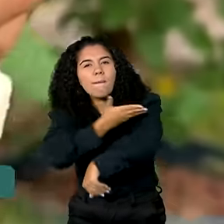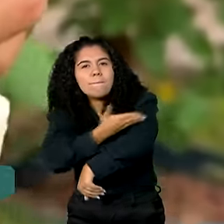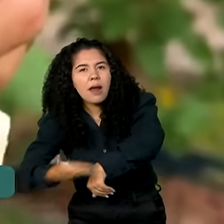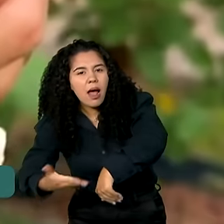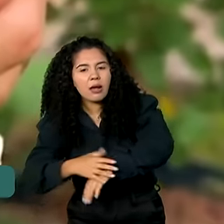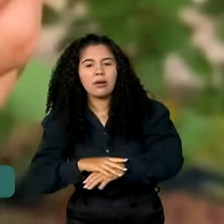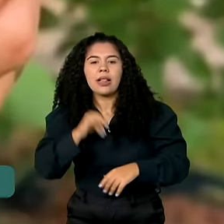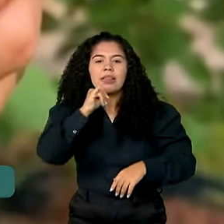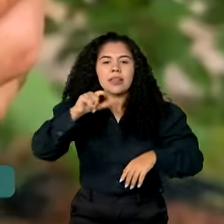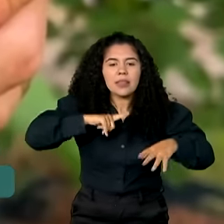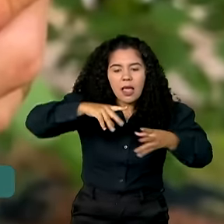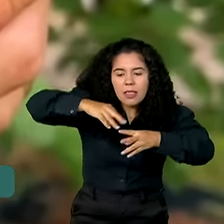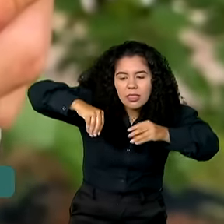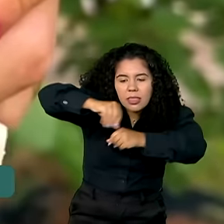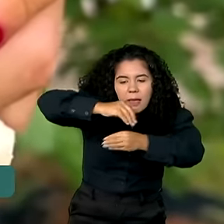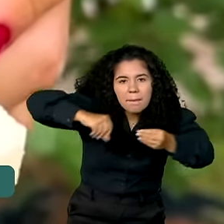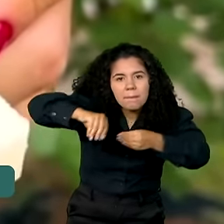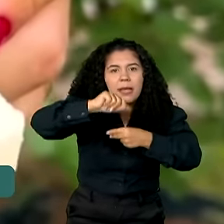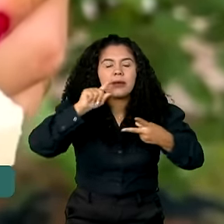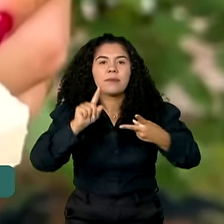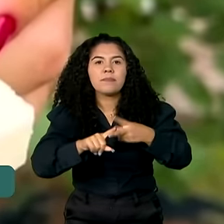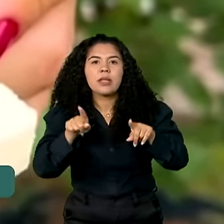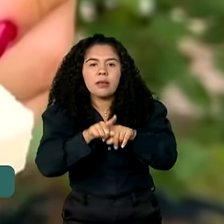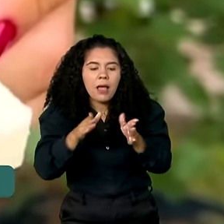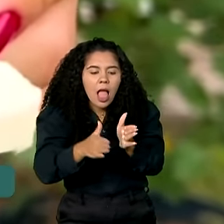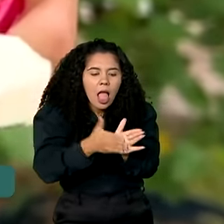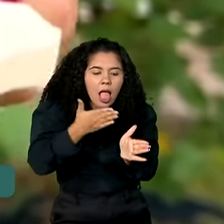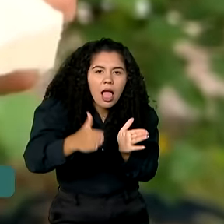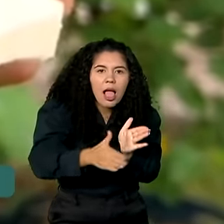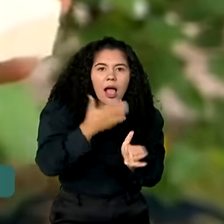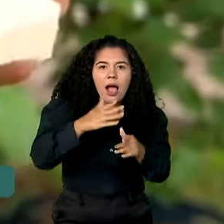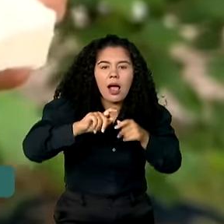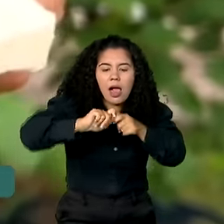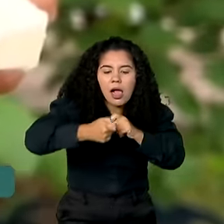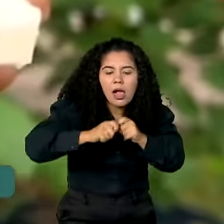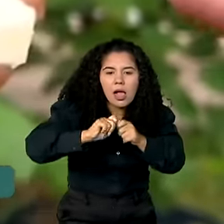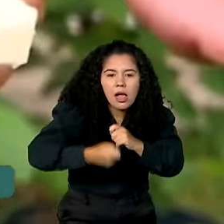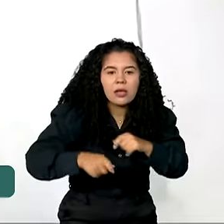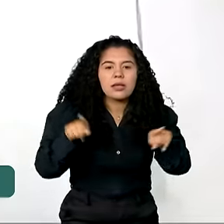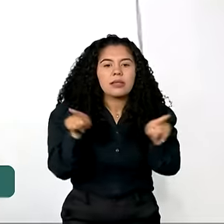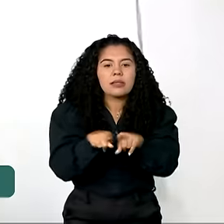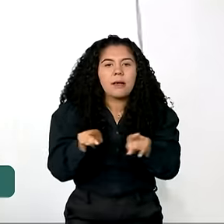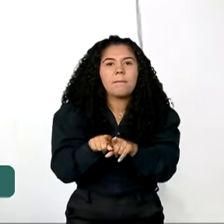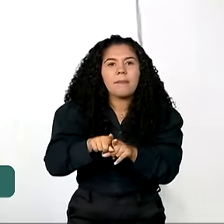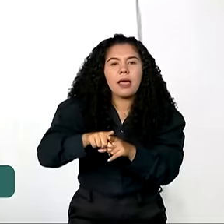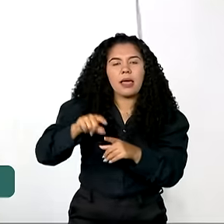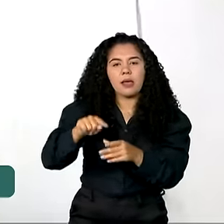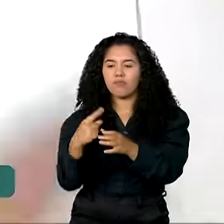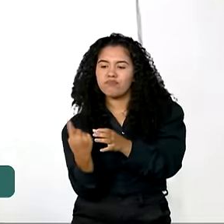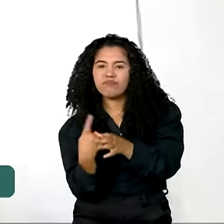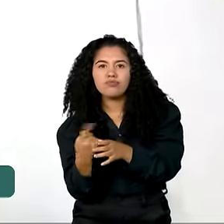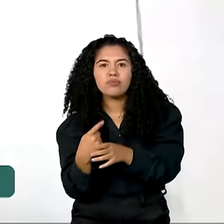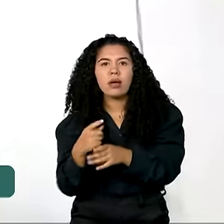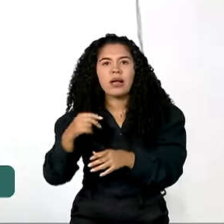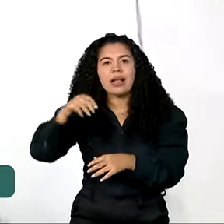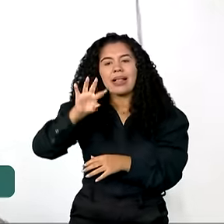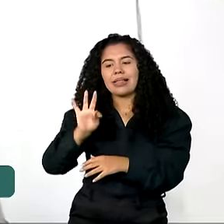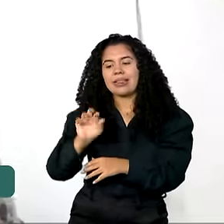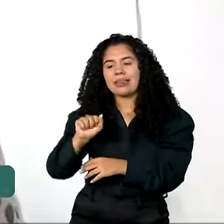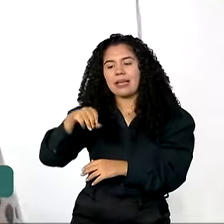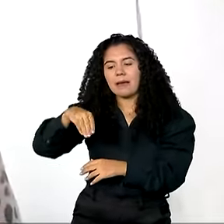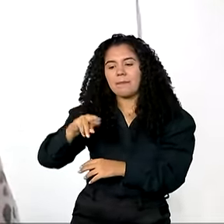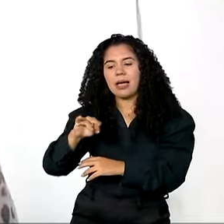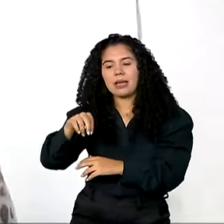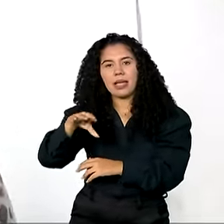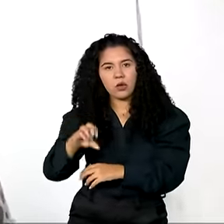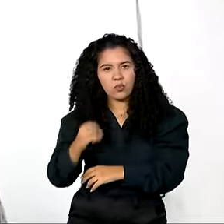produzidos temperos, pasta de amendoim, além de geleia e polpa de tamarindo. O que, que a gente tem